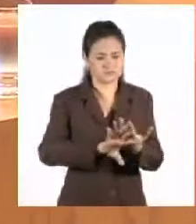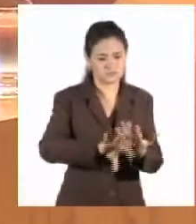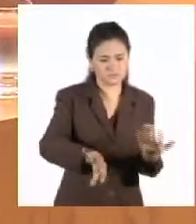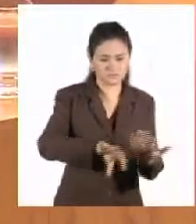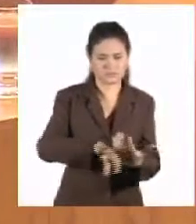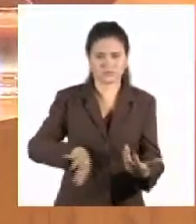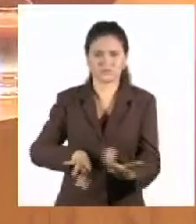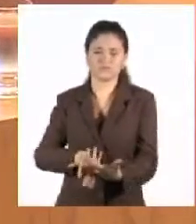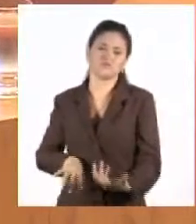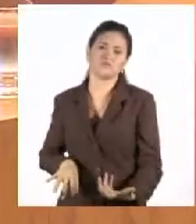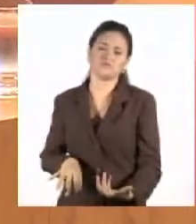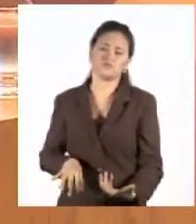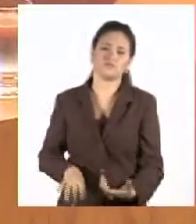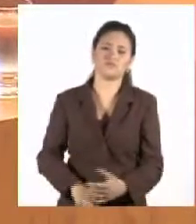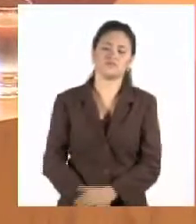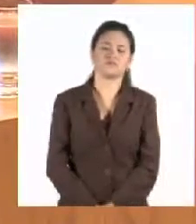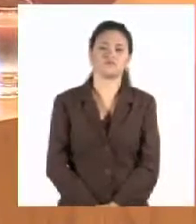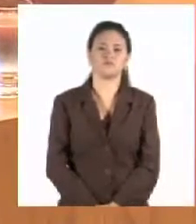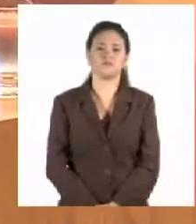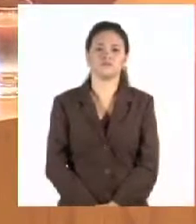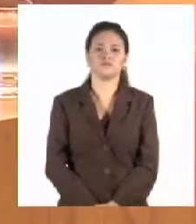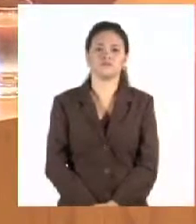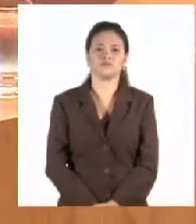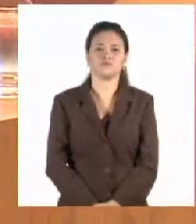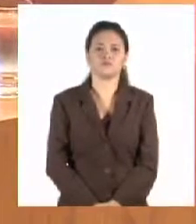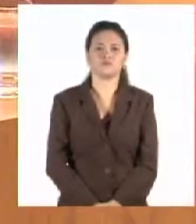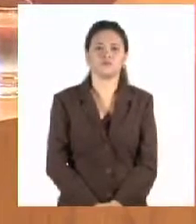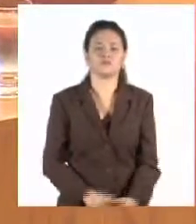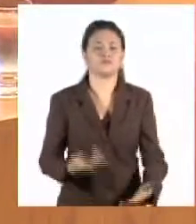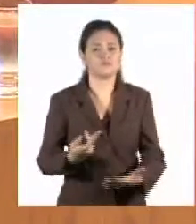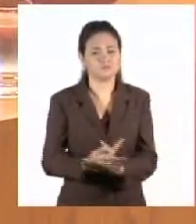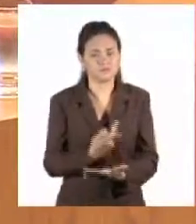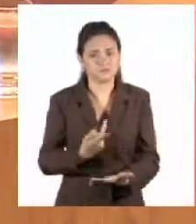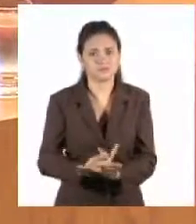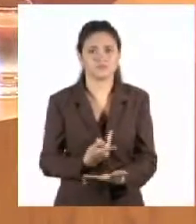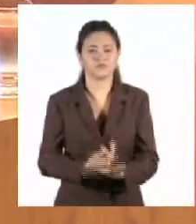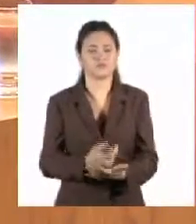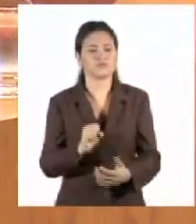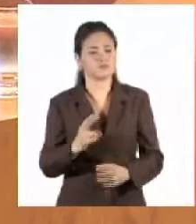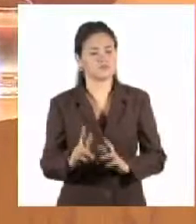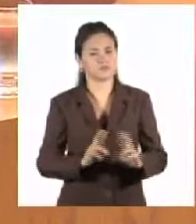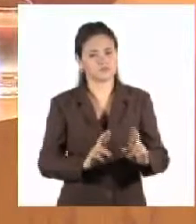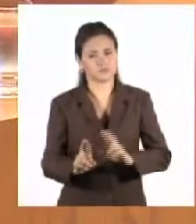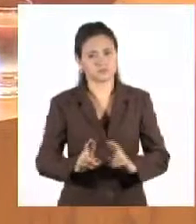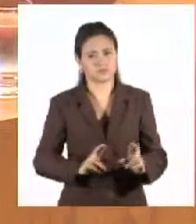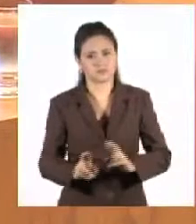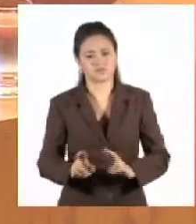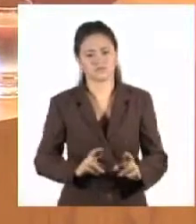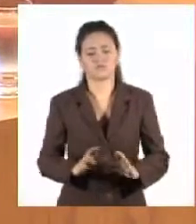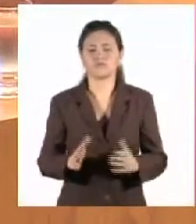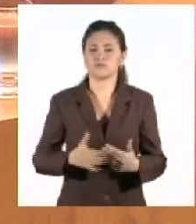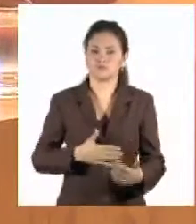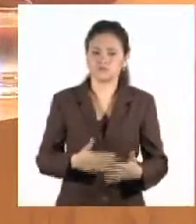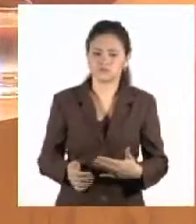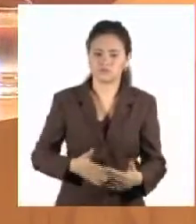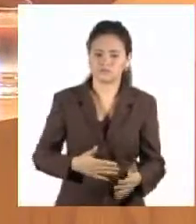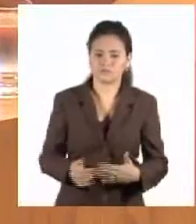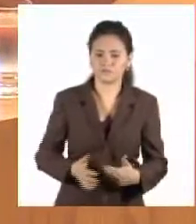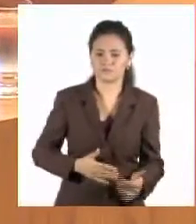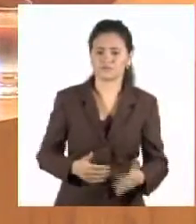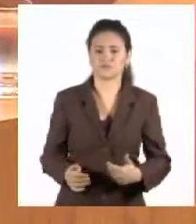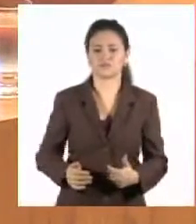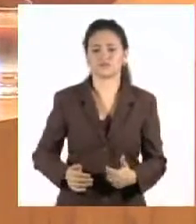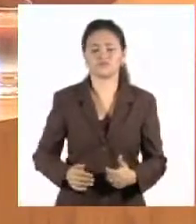seja infração, ou quer seja na condição realmente de interação de qualquer que seja a